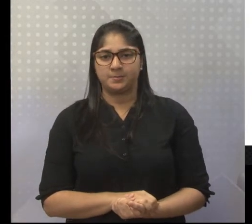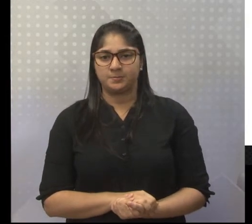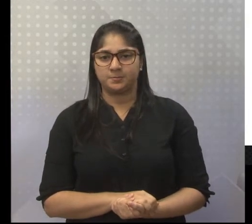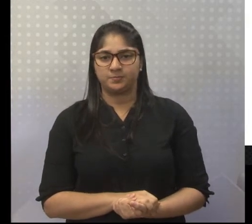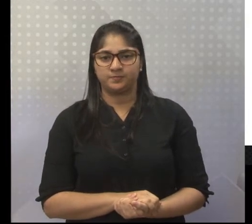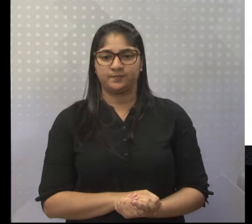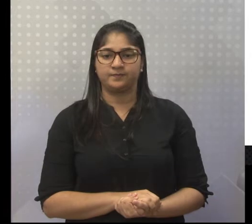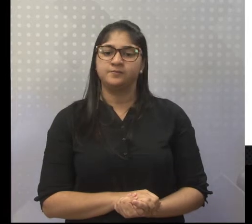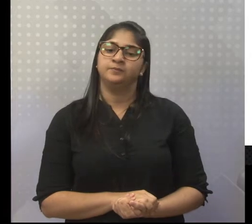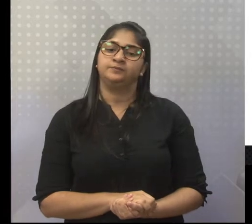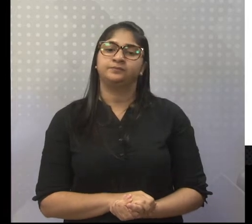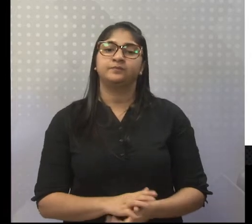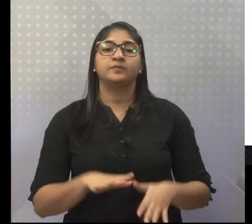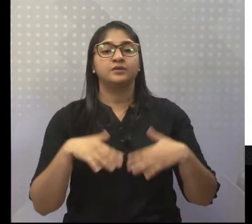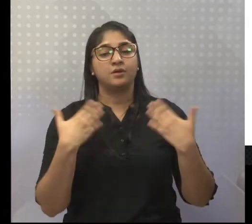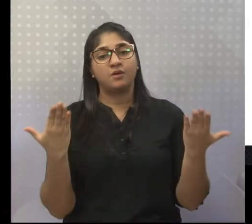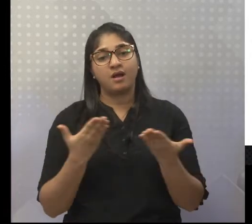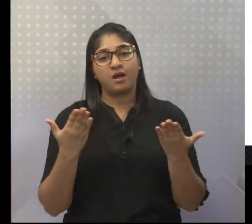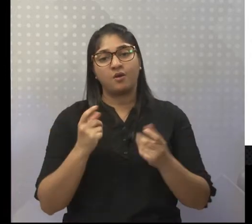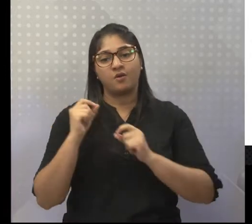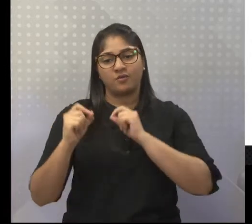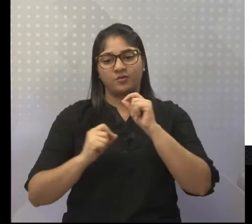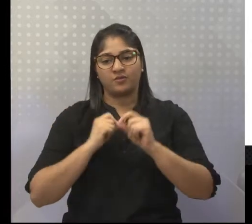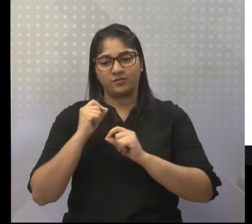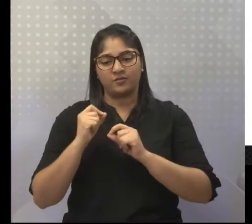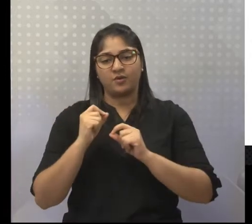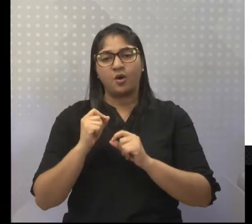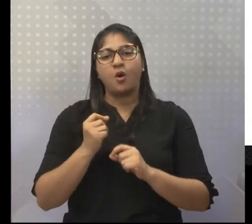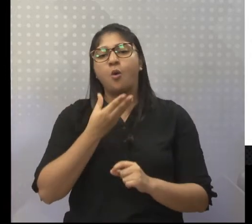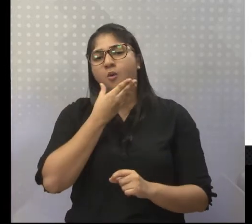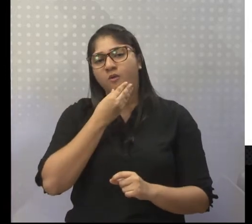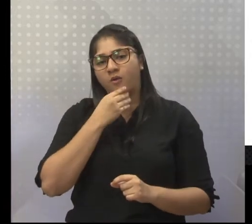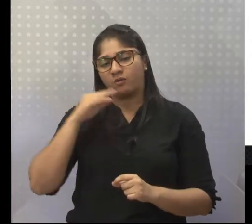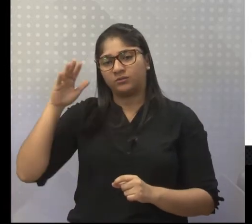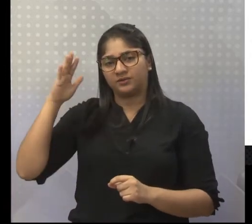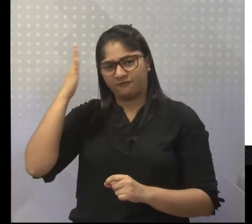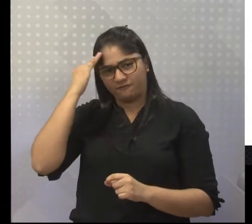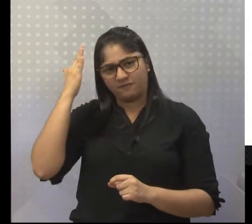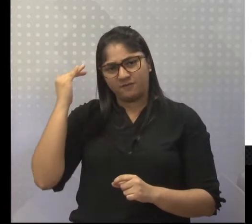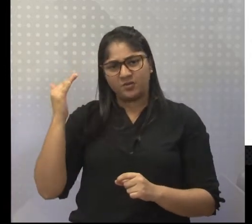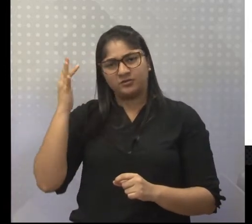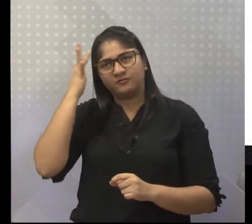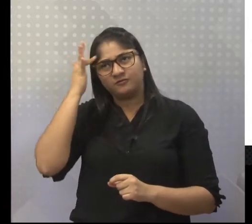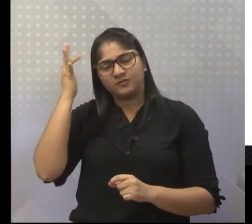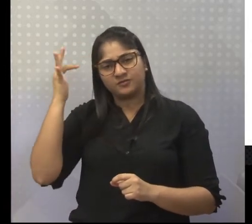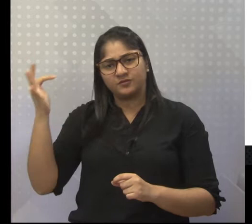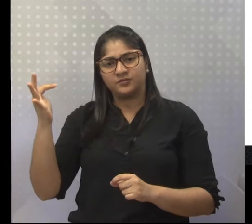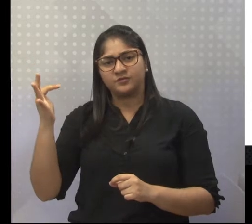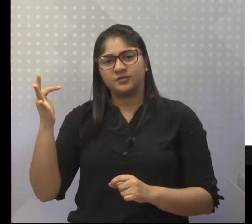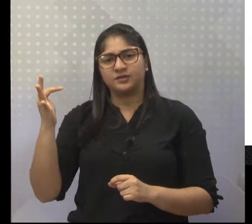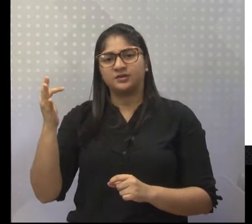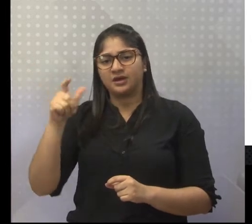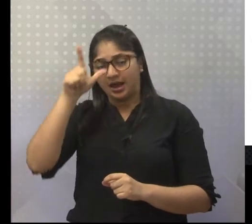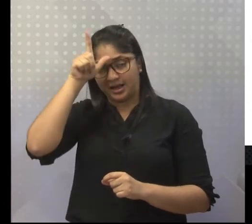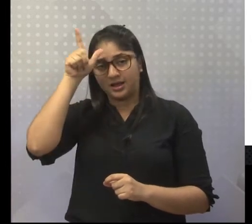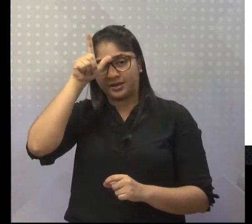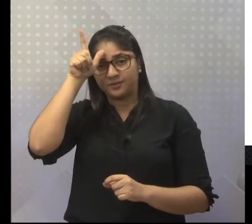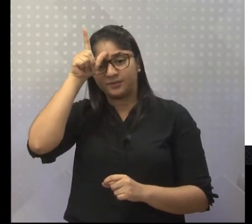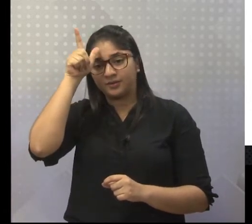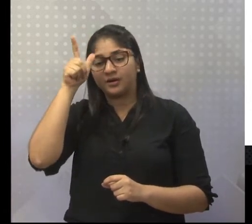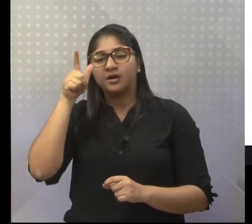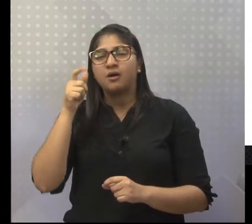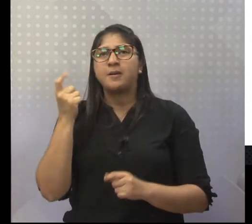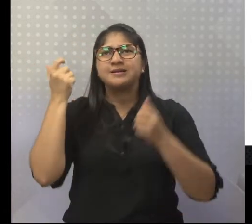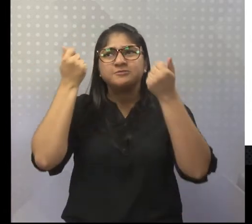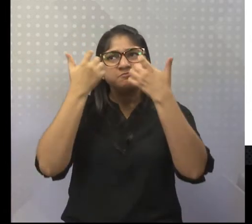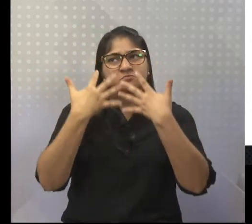mas voltando à parte teórica wagner alfred wegner cientista alemão da deriva continental levado teoria quem falou não